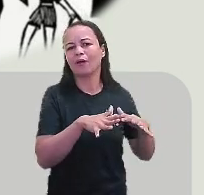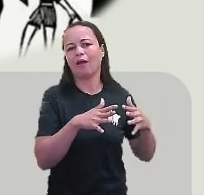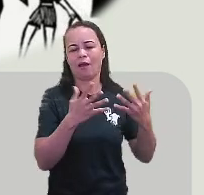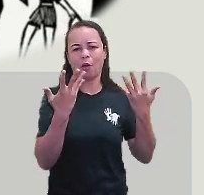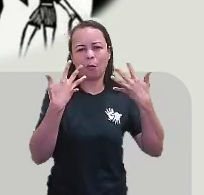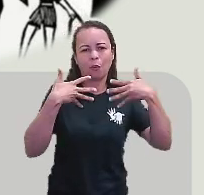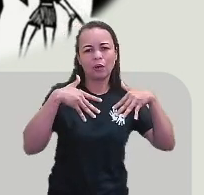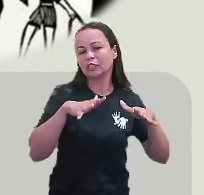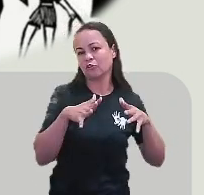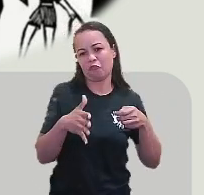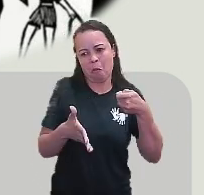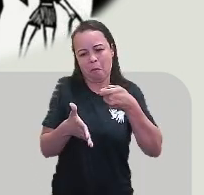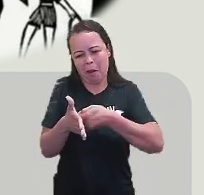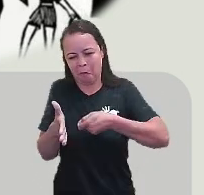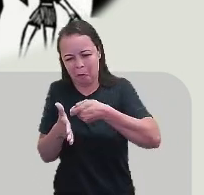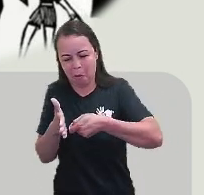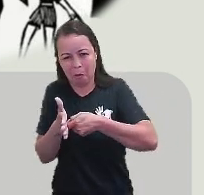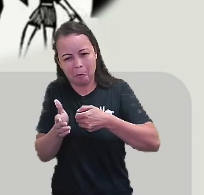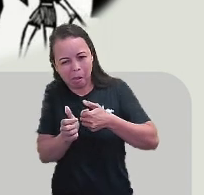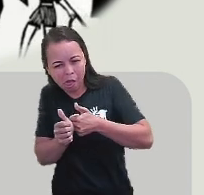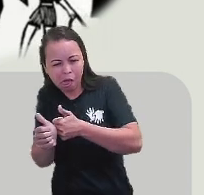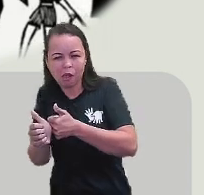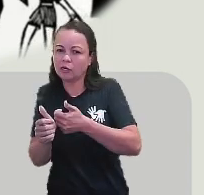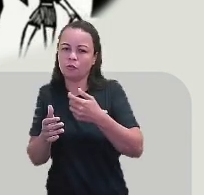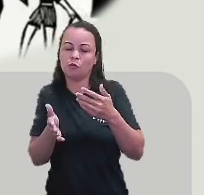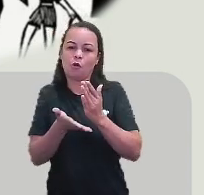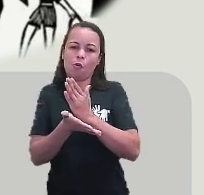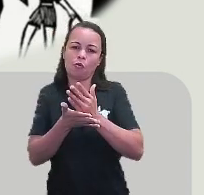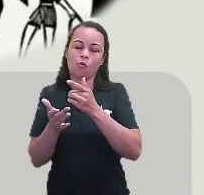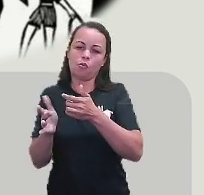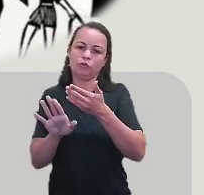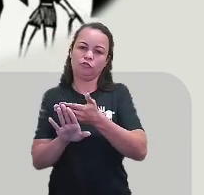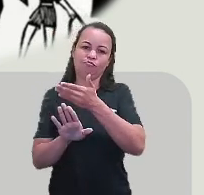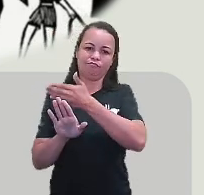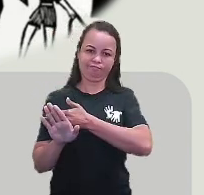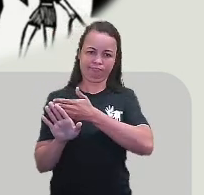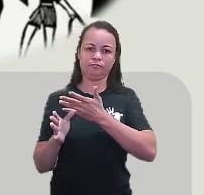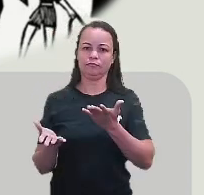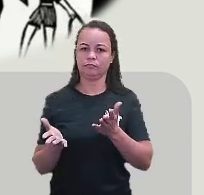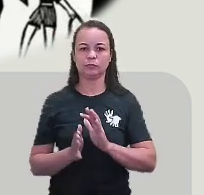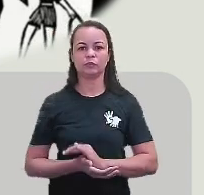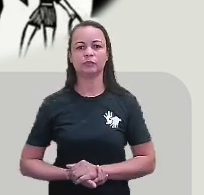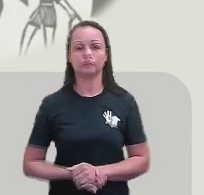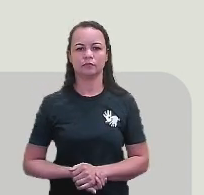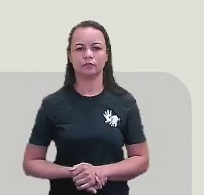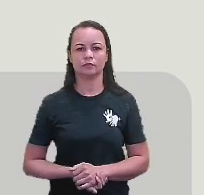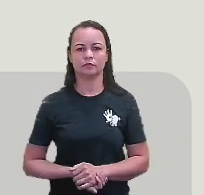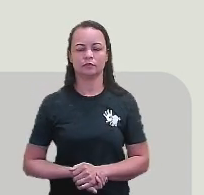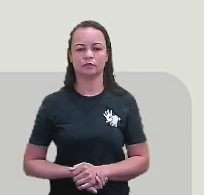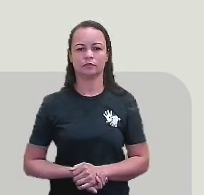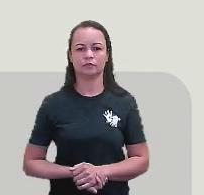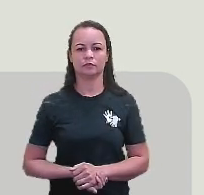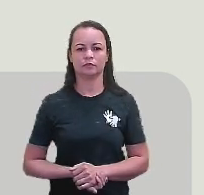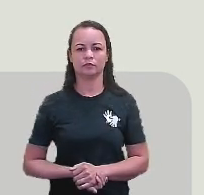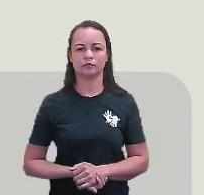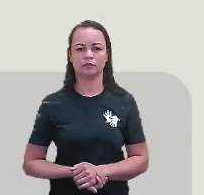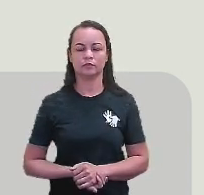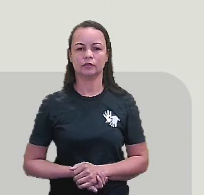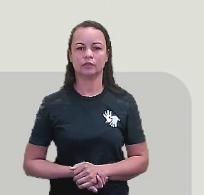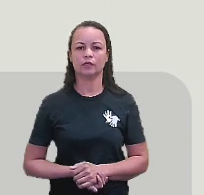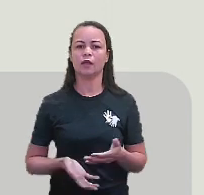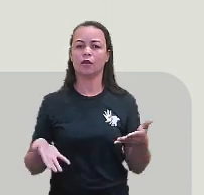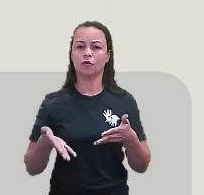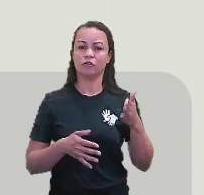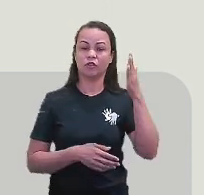de opressão por algum desses fatores citados anteriormente. Agora vamos compreender